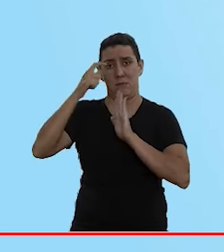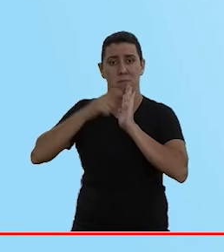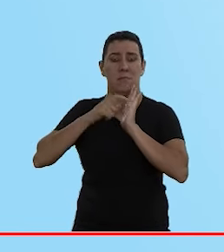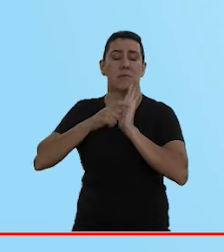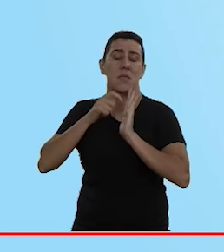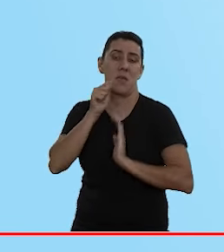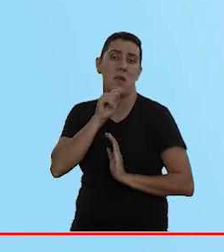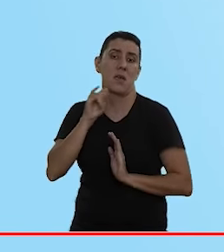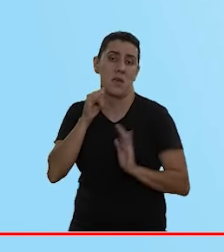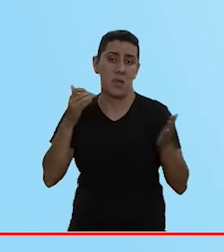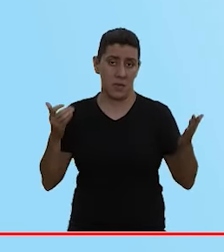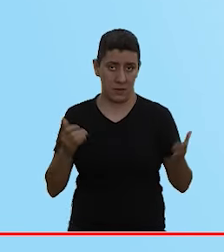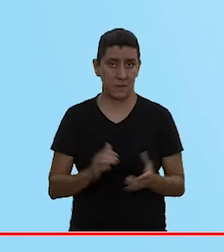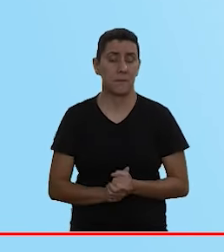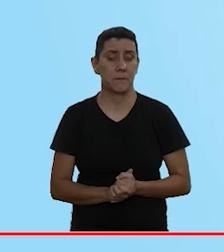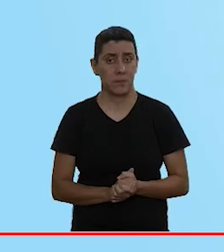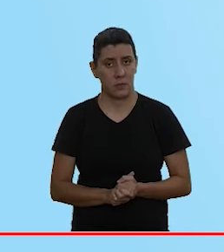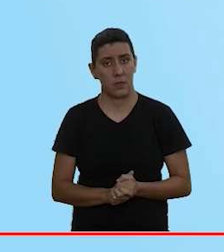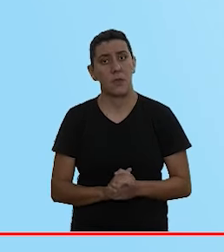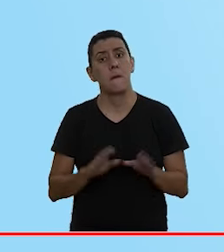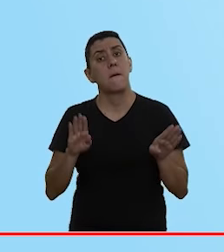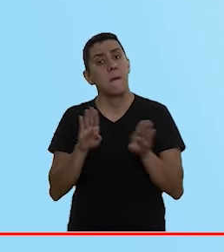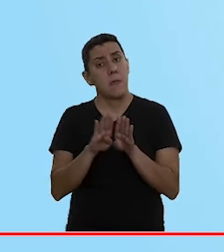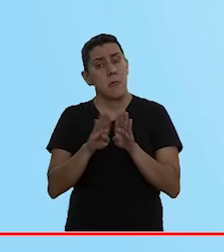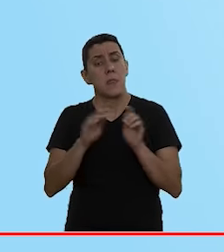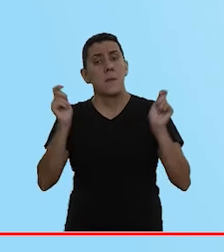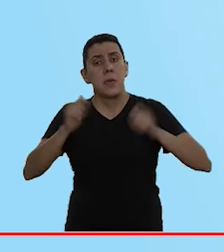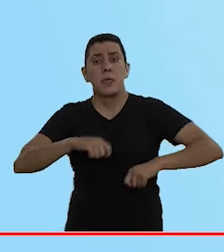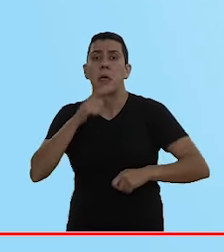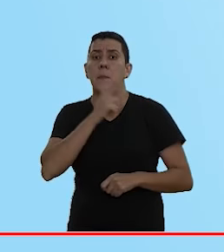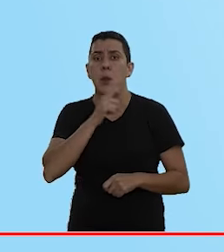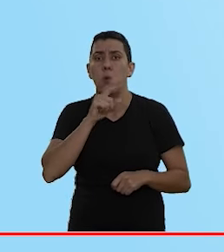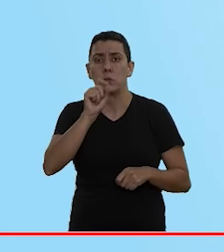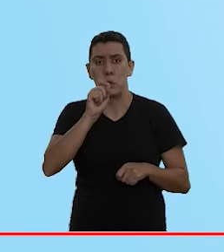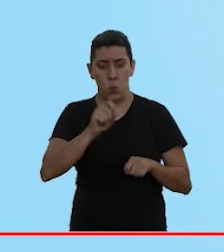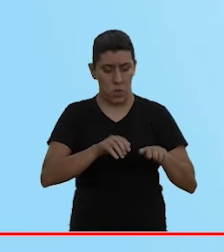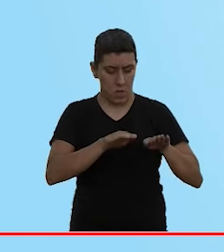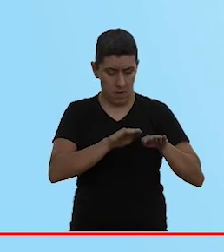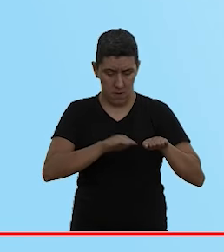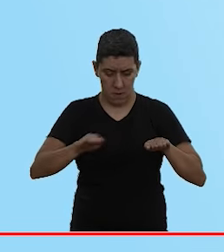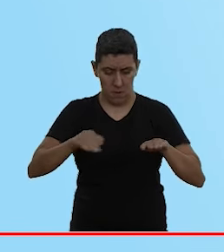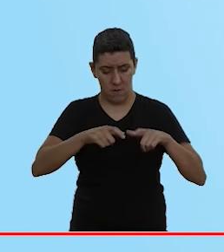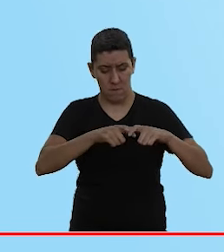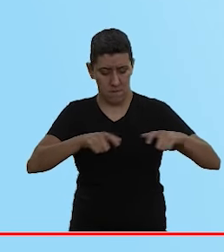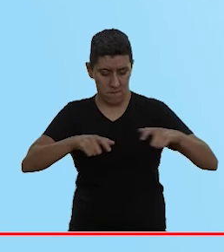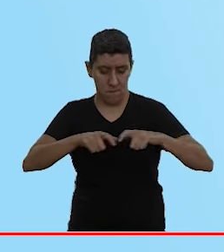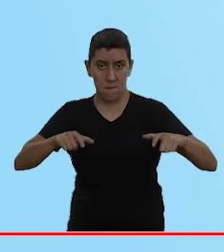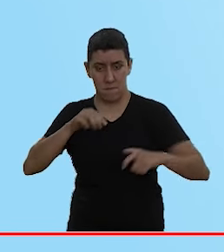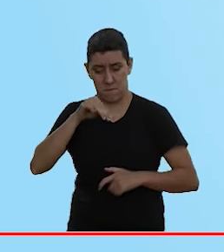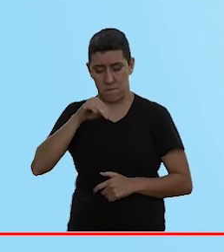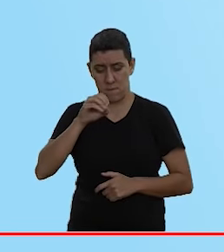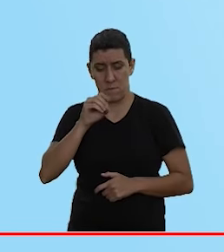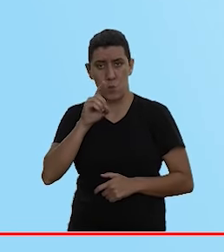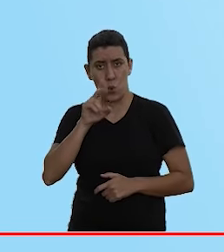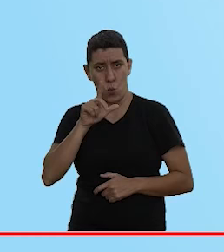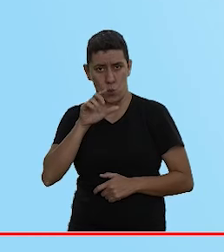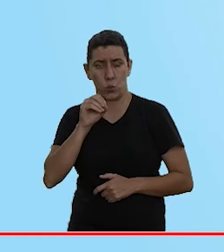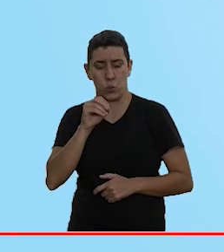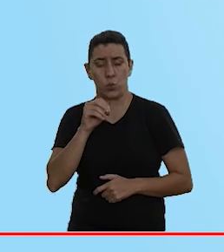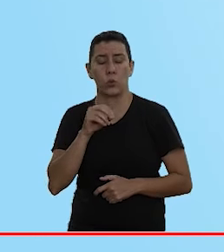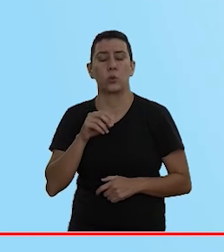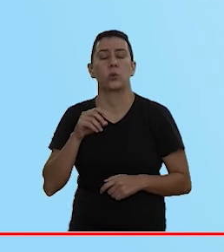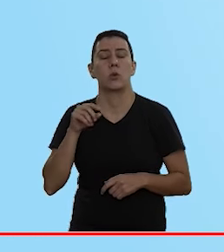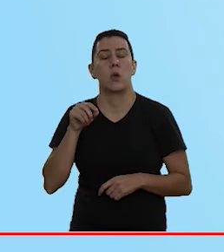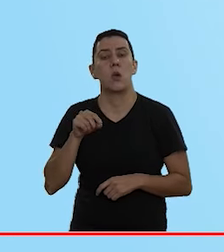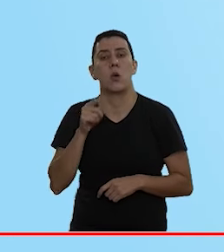manutenção, intervenções no sistema dos módulos. Basicamente, quando os inversores são desligados, os